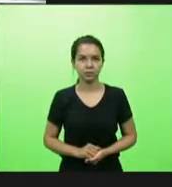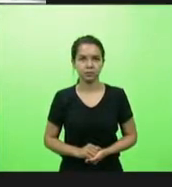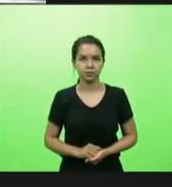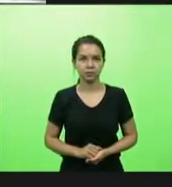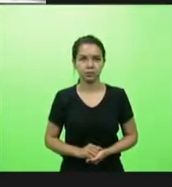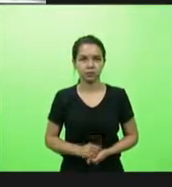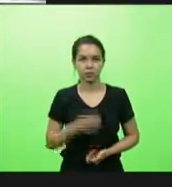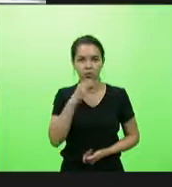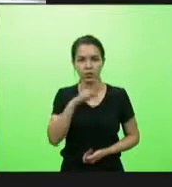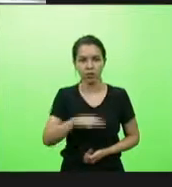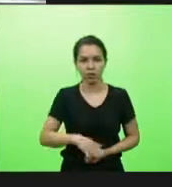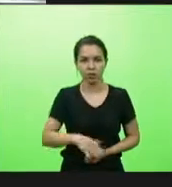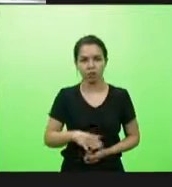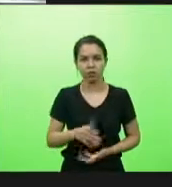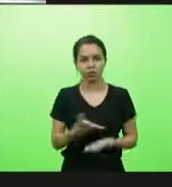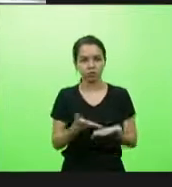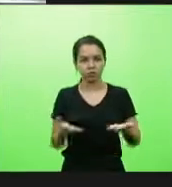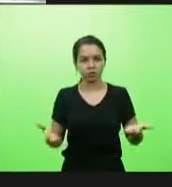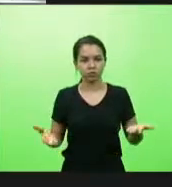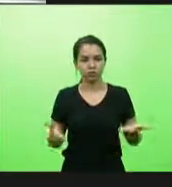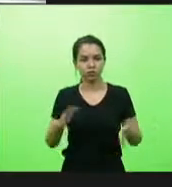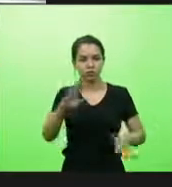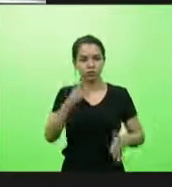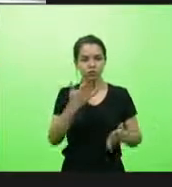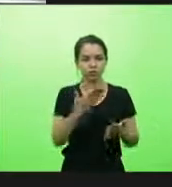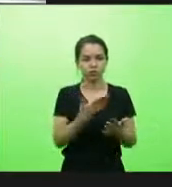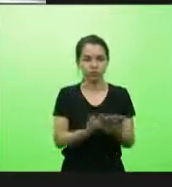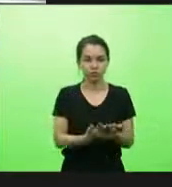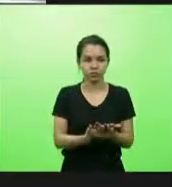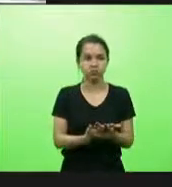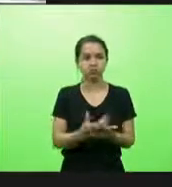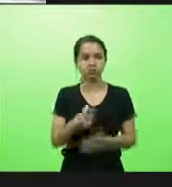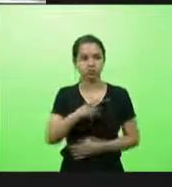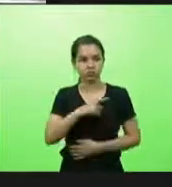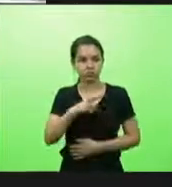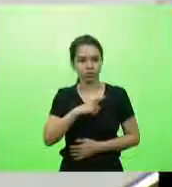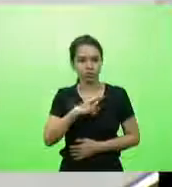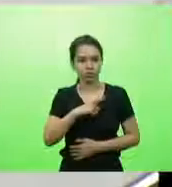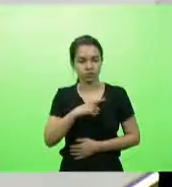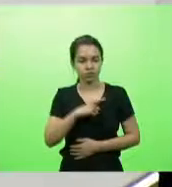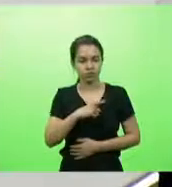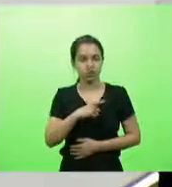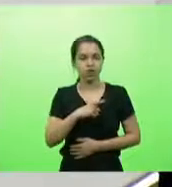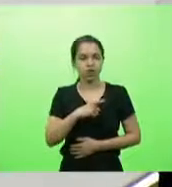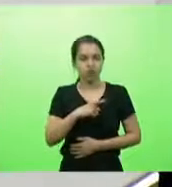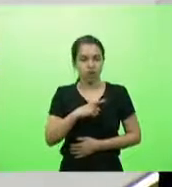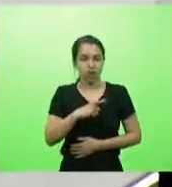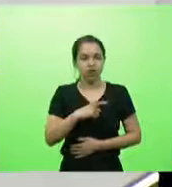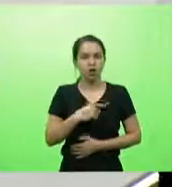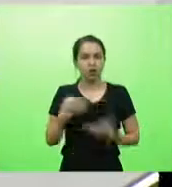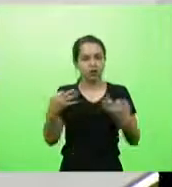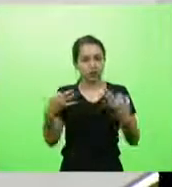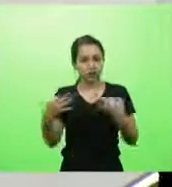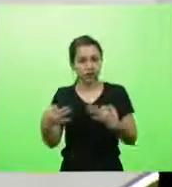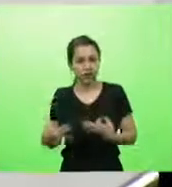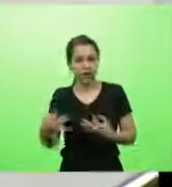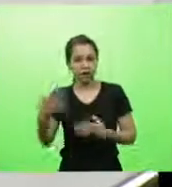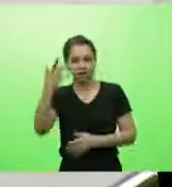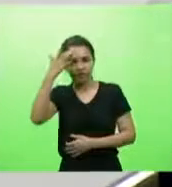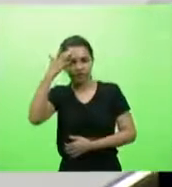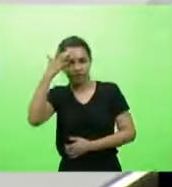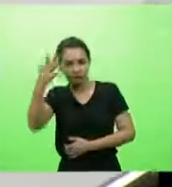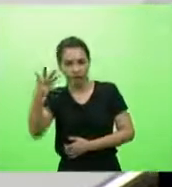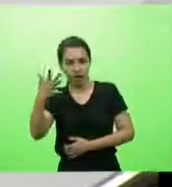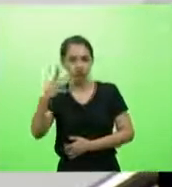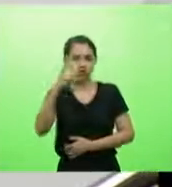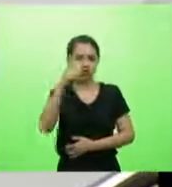Boa tarde, senhoras e senhores. Acredito que existe o modo fácil de fazer as coisas, o modo difícil de fazer as coisas